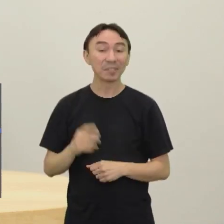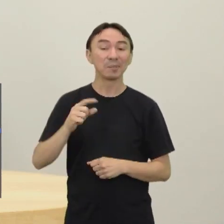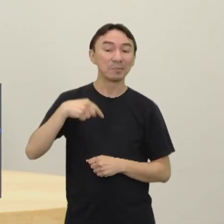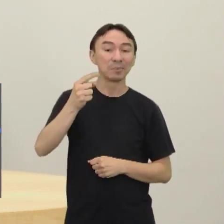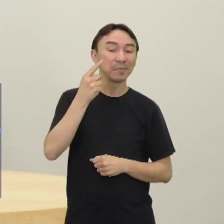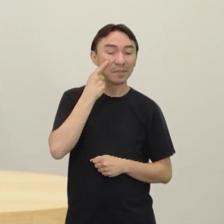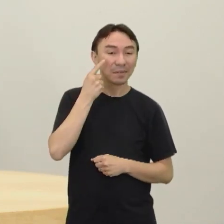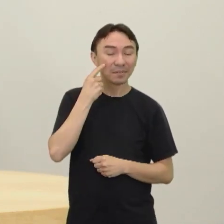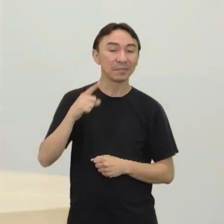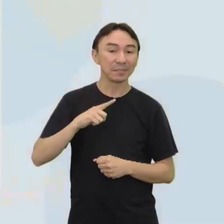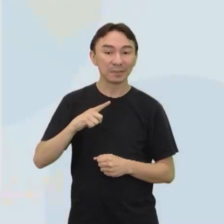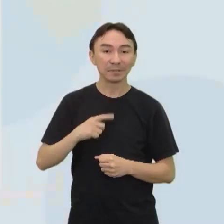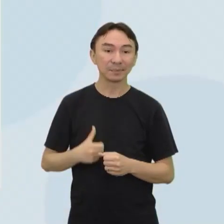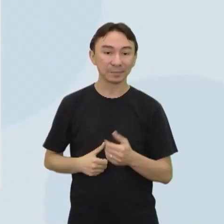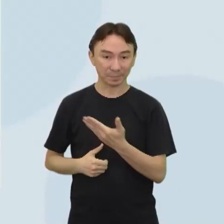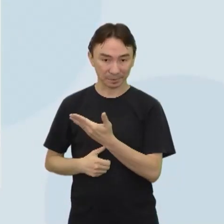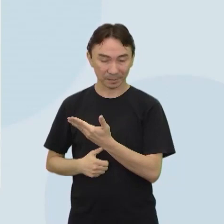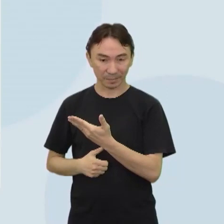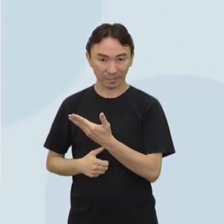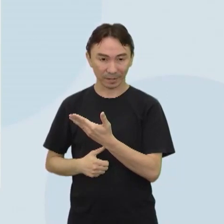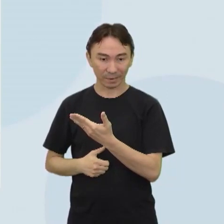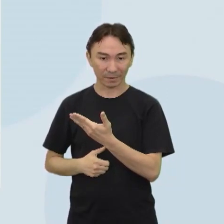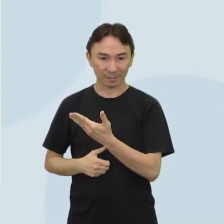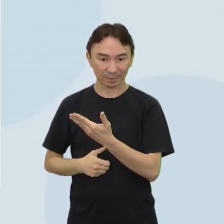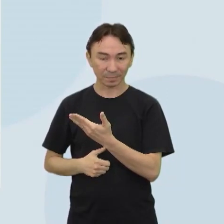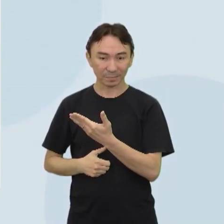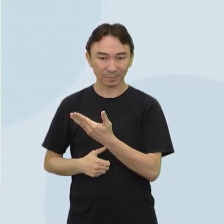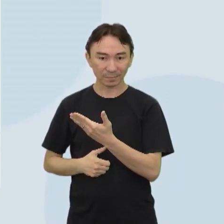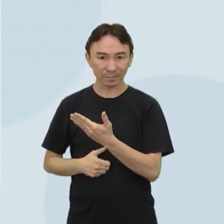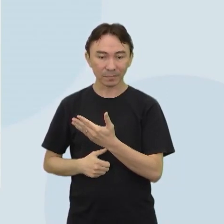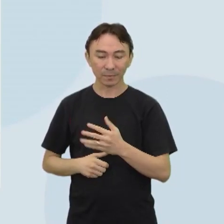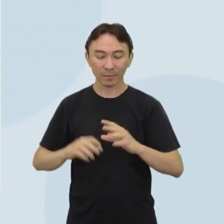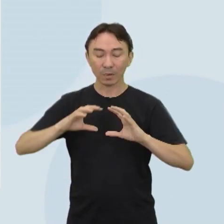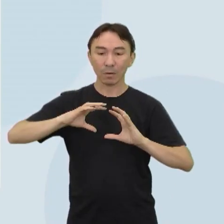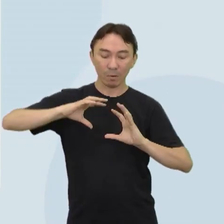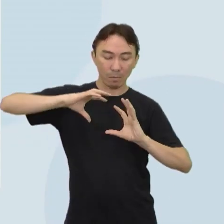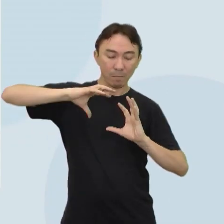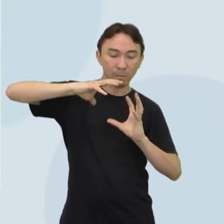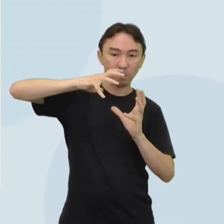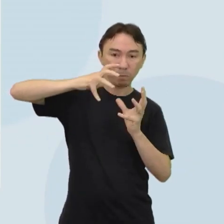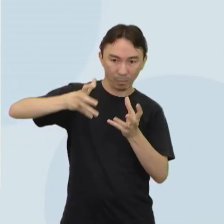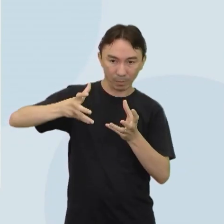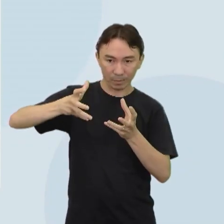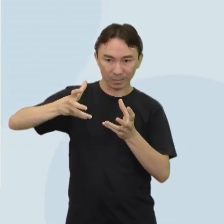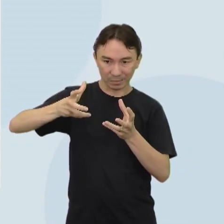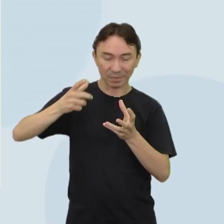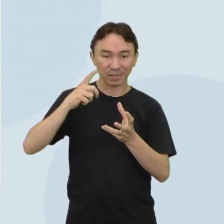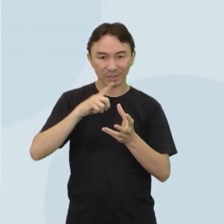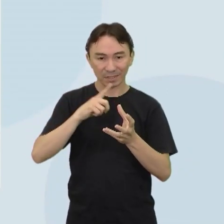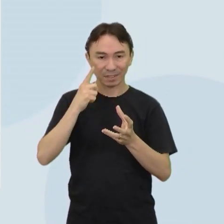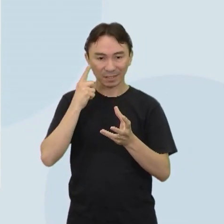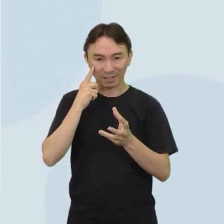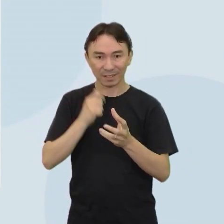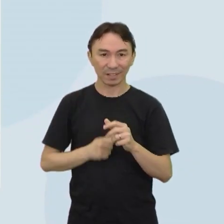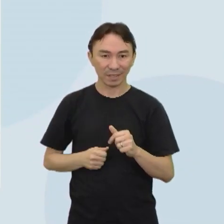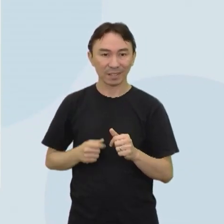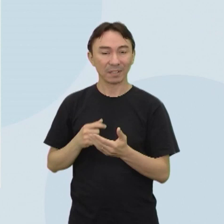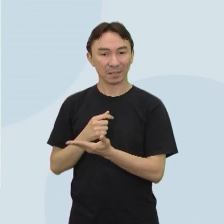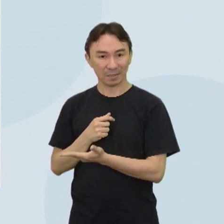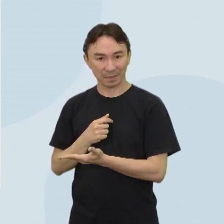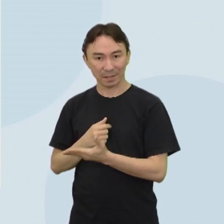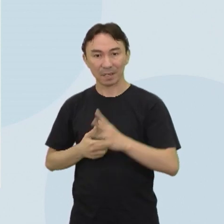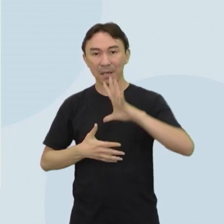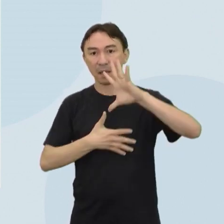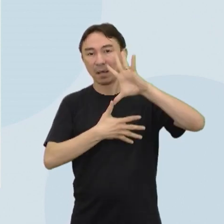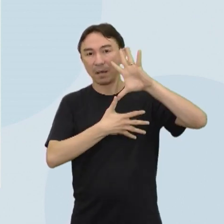imagem, que é o planisfério físico. Aí a gente vai observar ele aqui. Nós temos aqui a América, né? Tá aqui, ó, América.